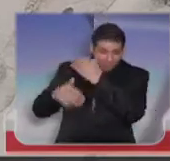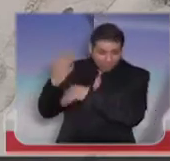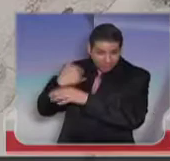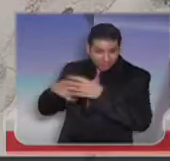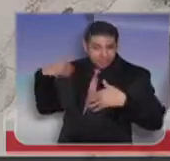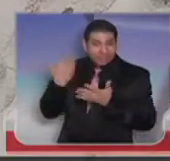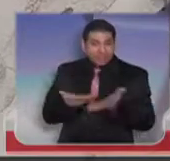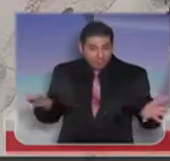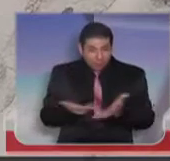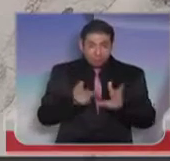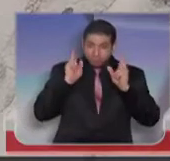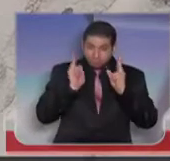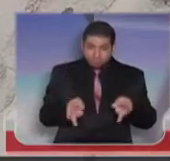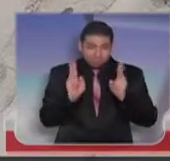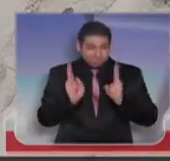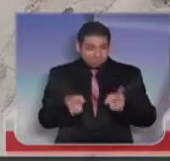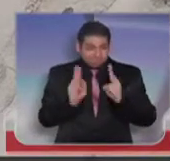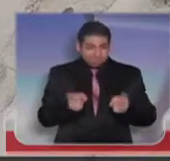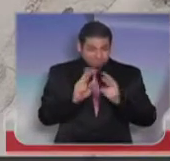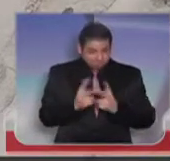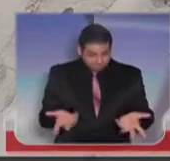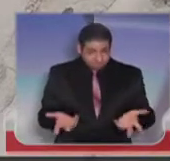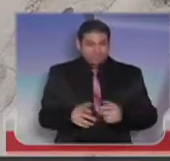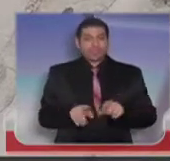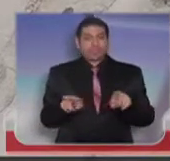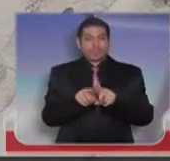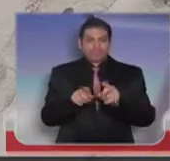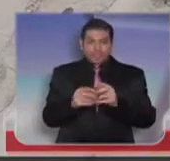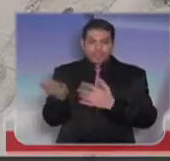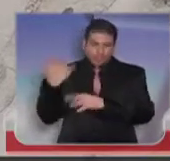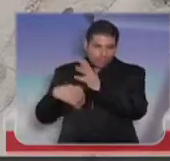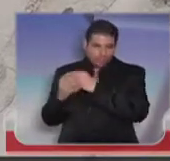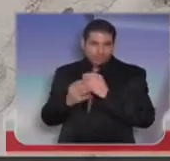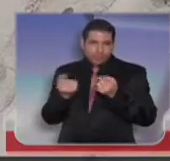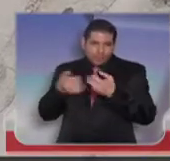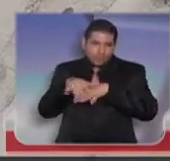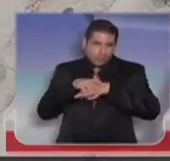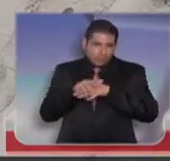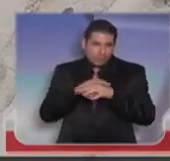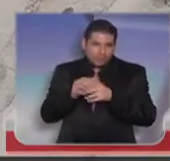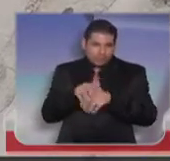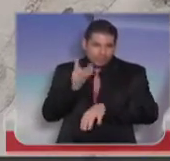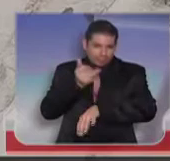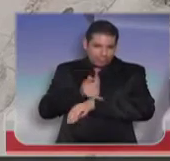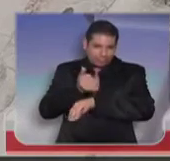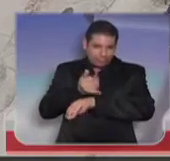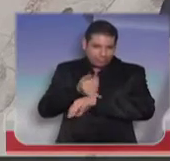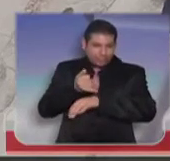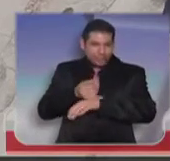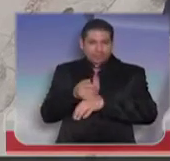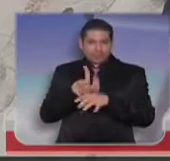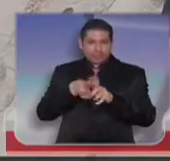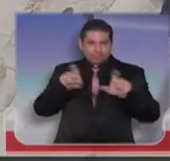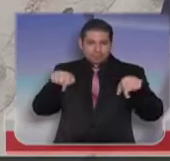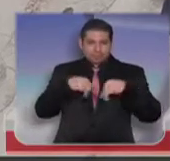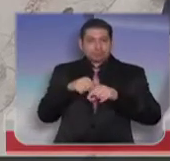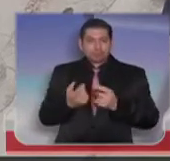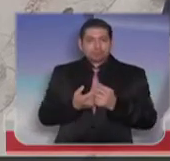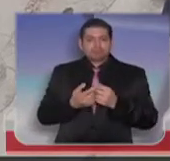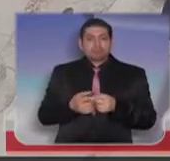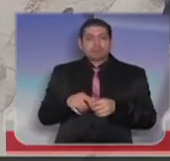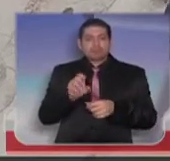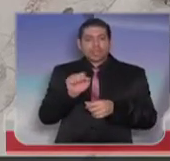conversando, só para fechar, senhor presidente, agora há pouco, conversando com o meu chefe de gabinete, Coronel Zé Paulo, meu assessor, e